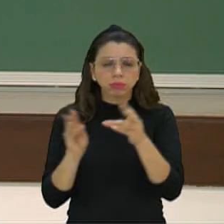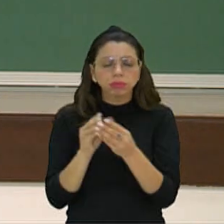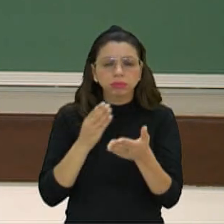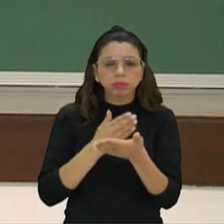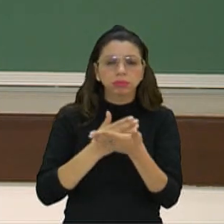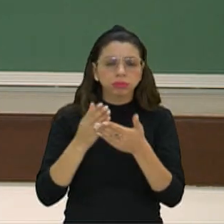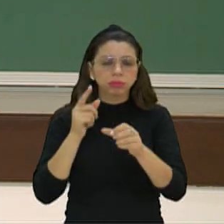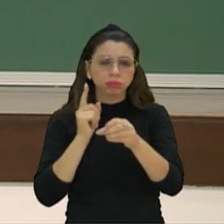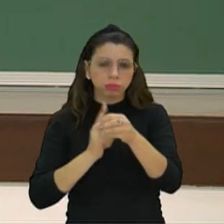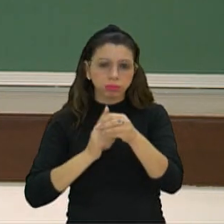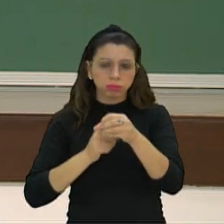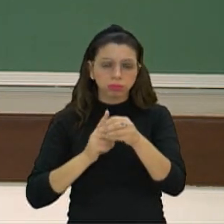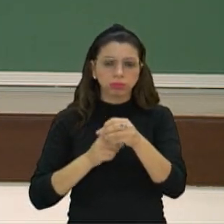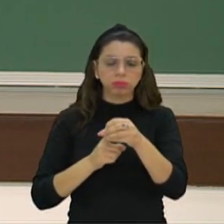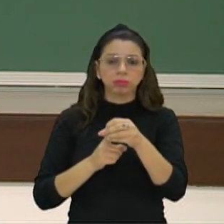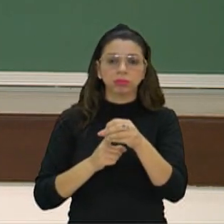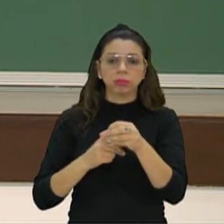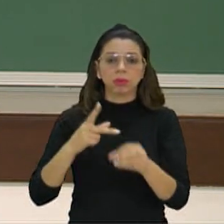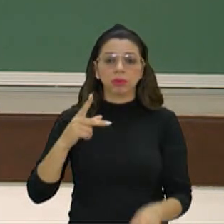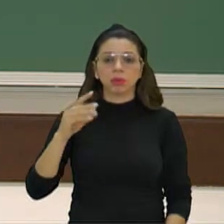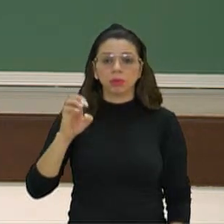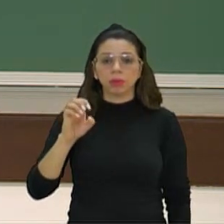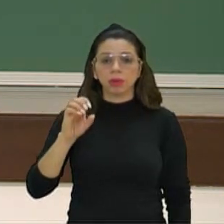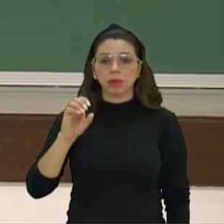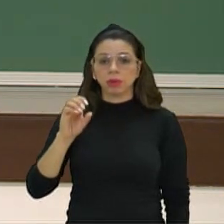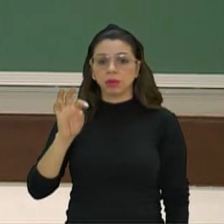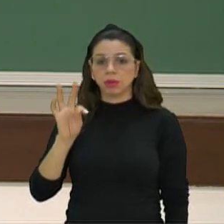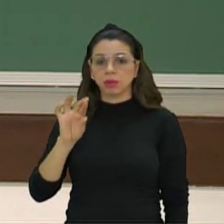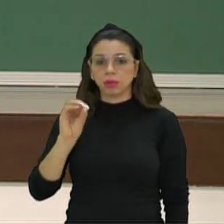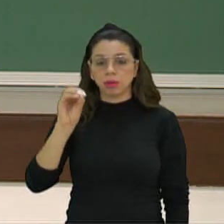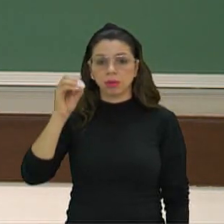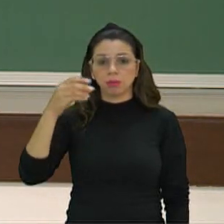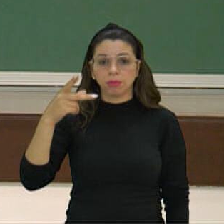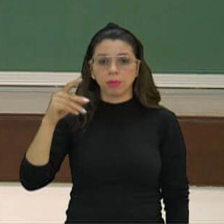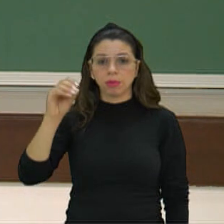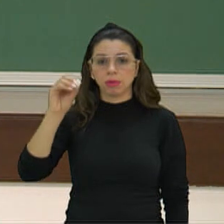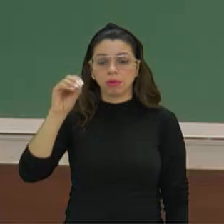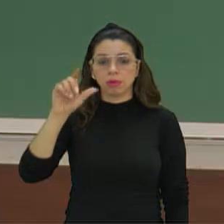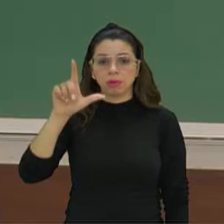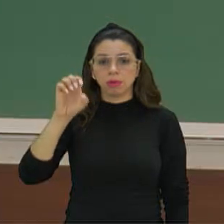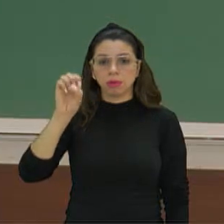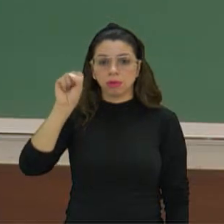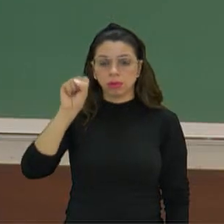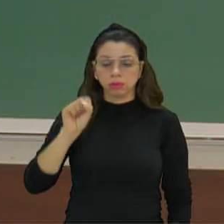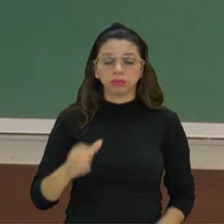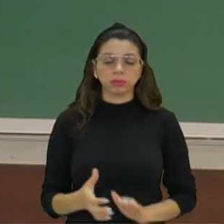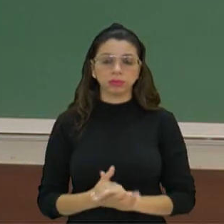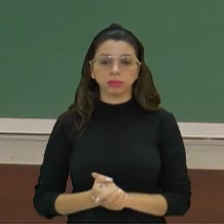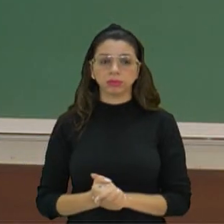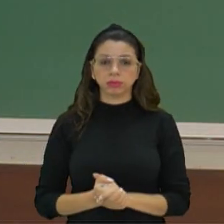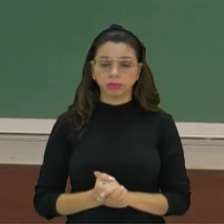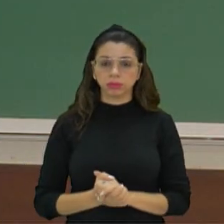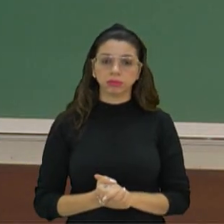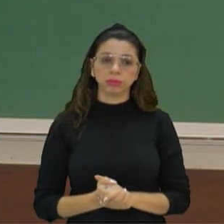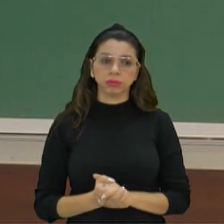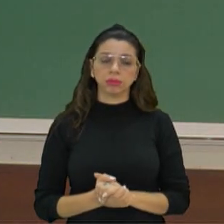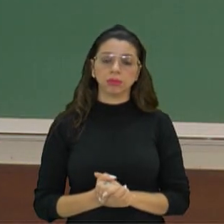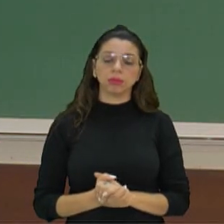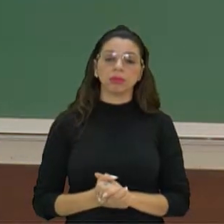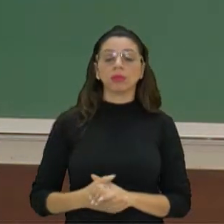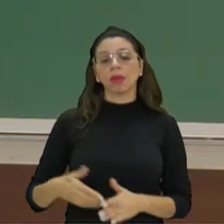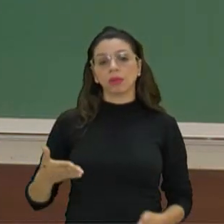Petrópolis, beleza? Vamos praticar, então, agora alguns exercícios a respeito desse nosso texto. Então, aqui eu tenho